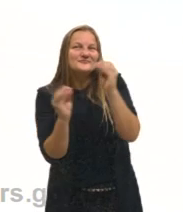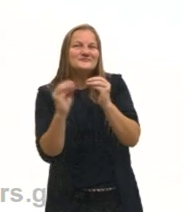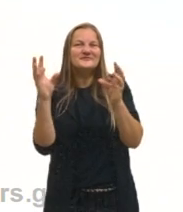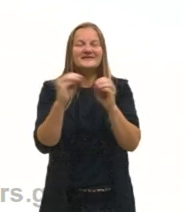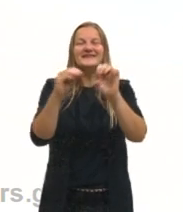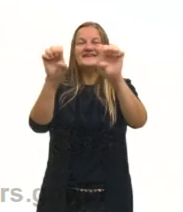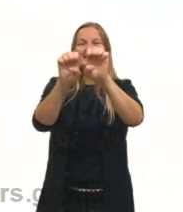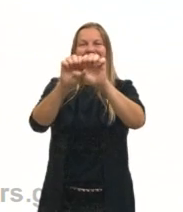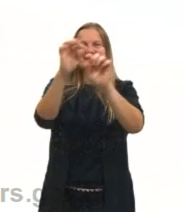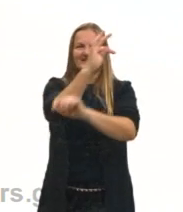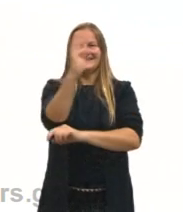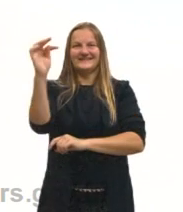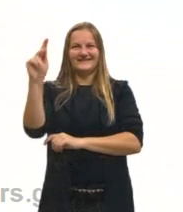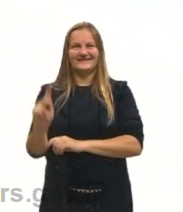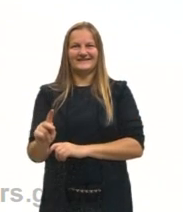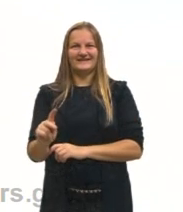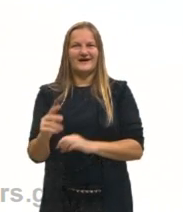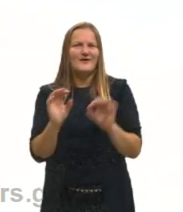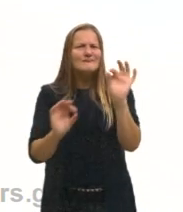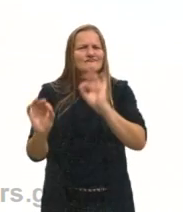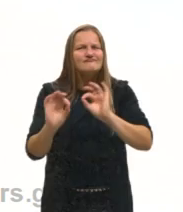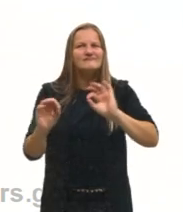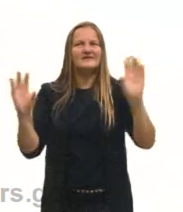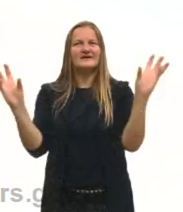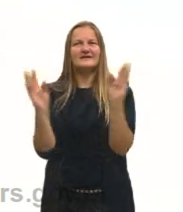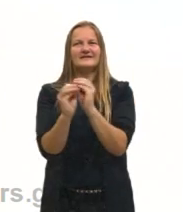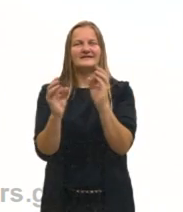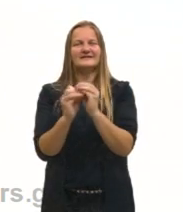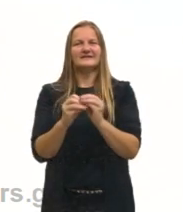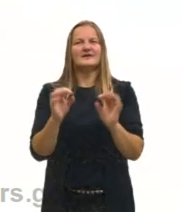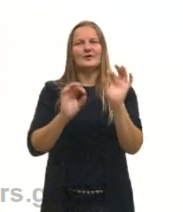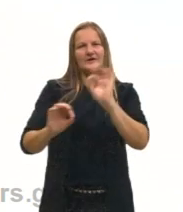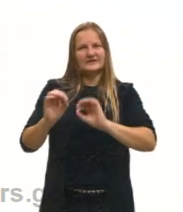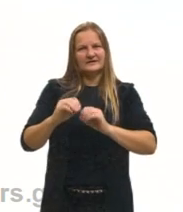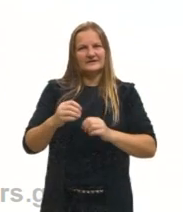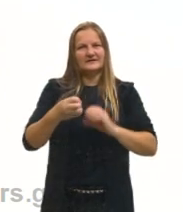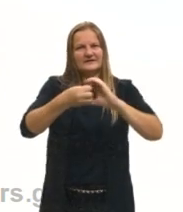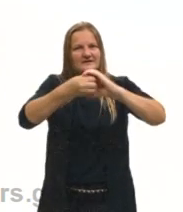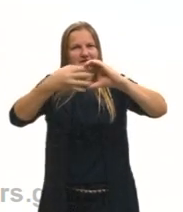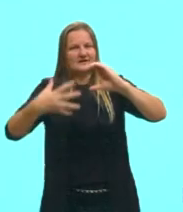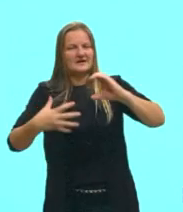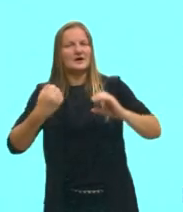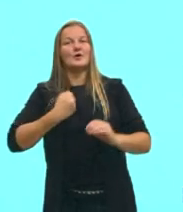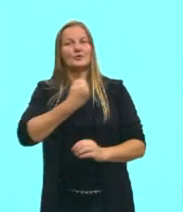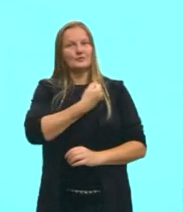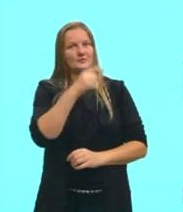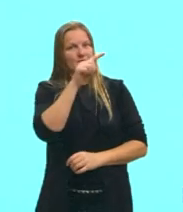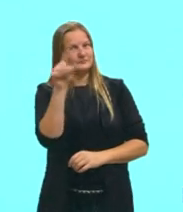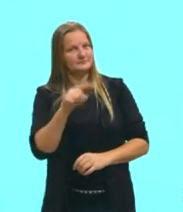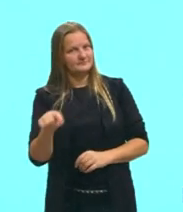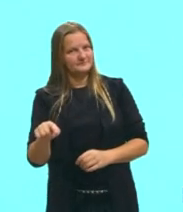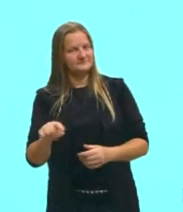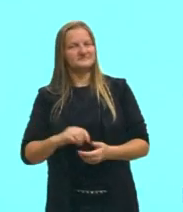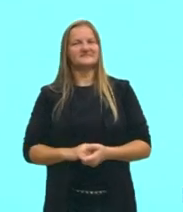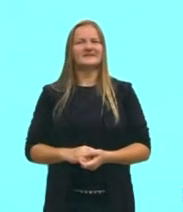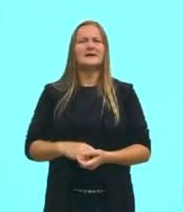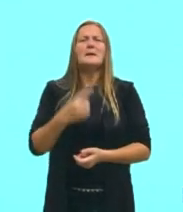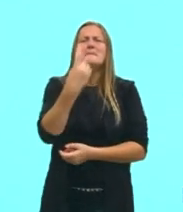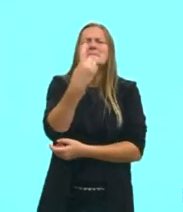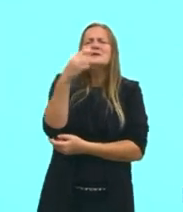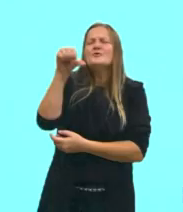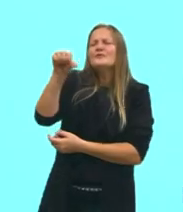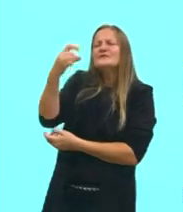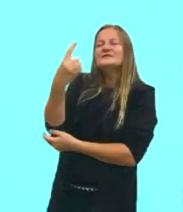estrutura da tabela como que ela é estruturada né a tabela é organizada De acordo com o seu número atômico né que foi descoberto lá em